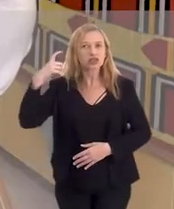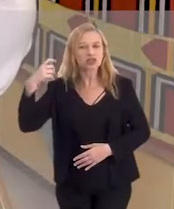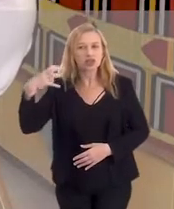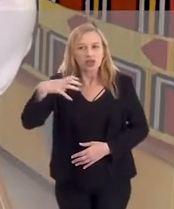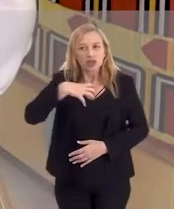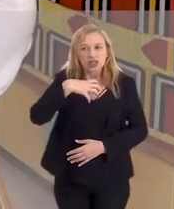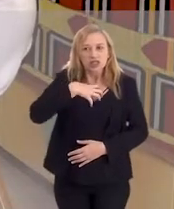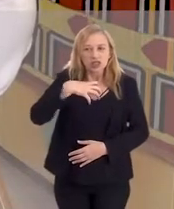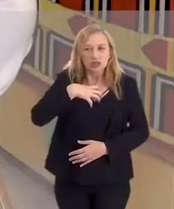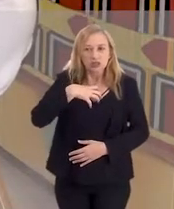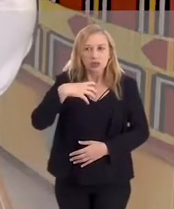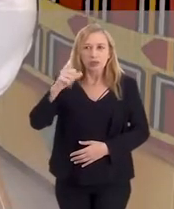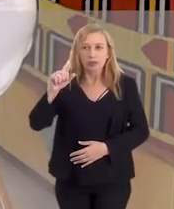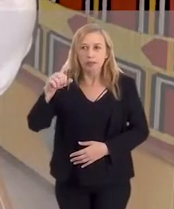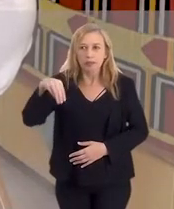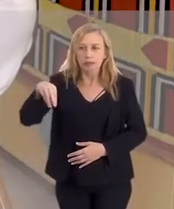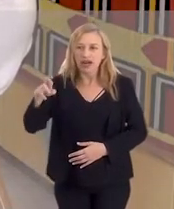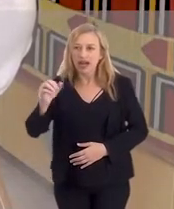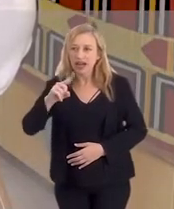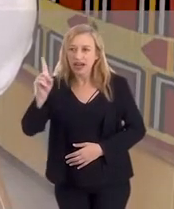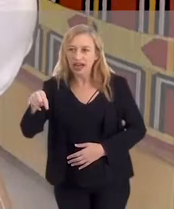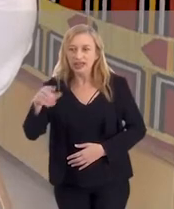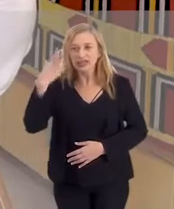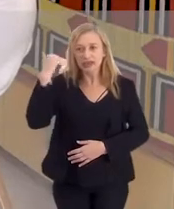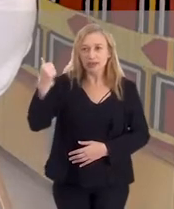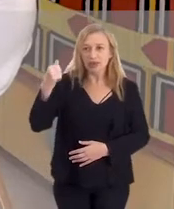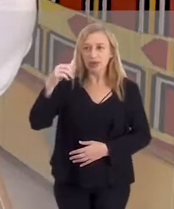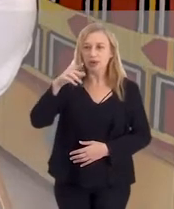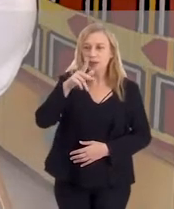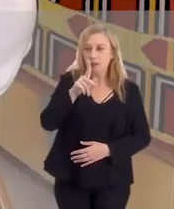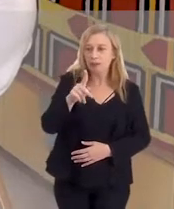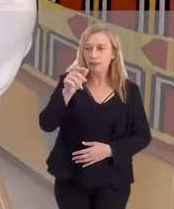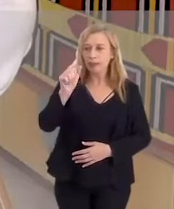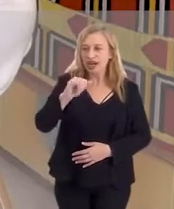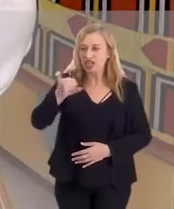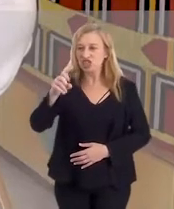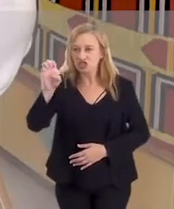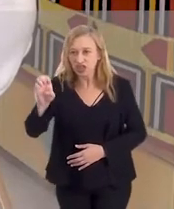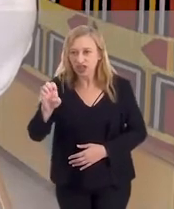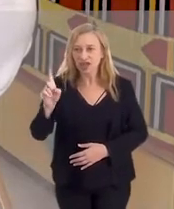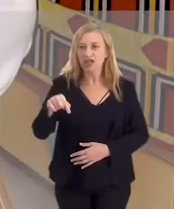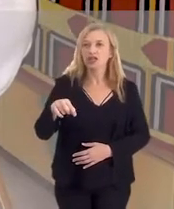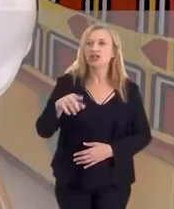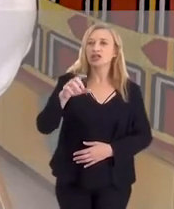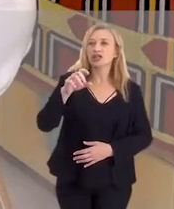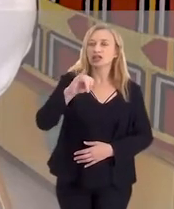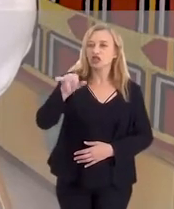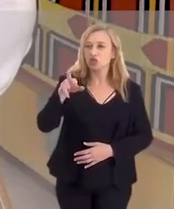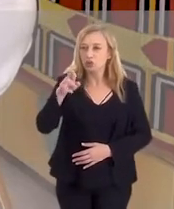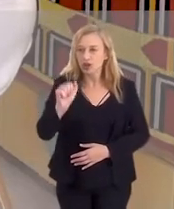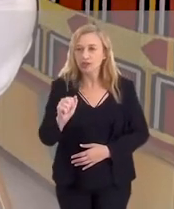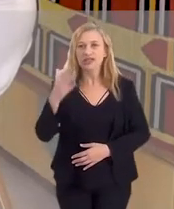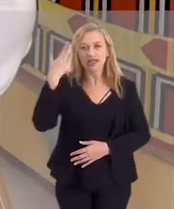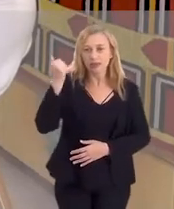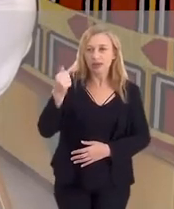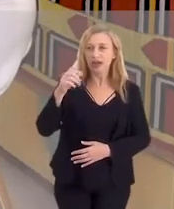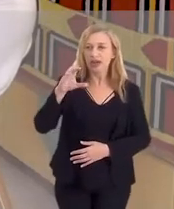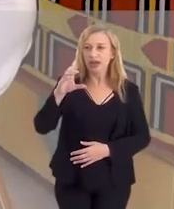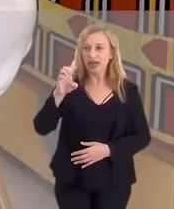quando escutamos o som do maracá rodando, a gente já sabe que é o pajé que está chamando. Na jurema, a gente já sabe que é os encantados que estão